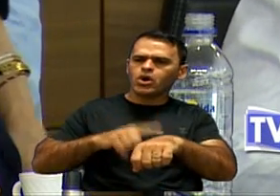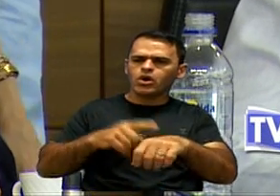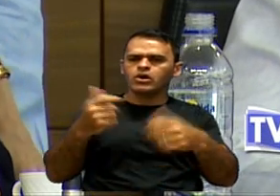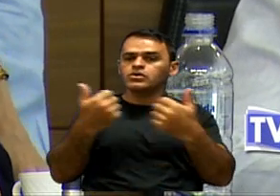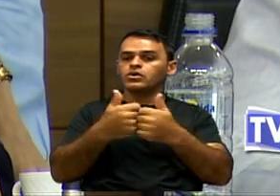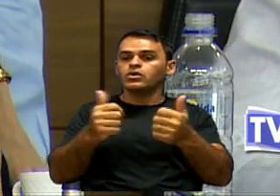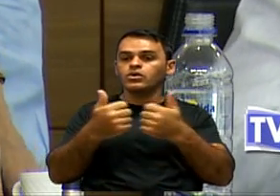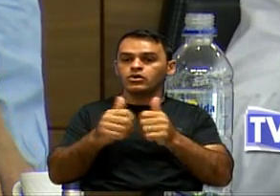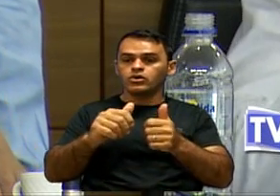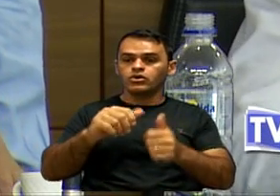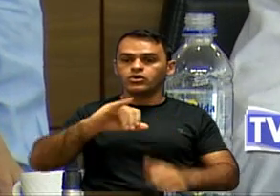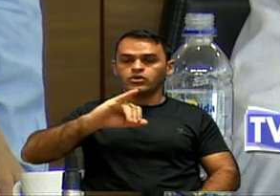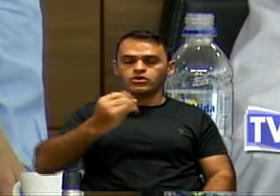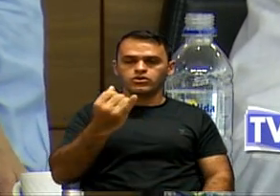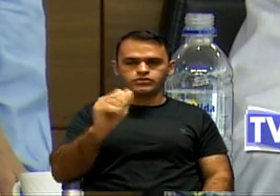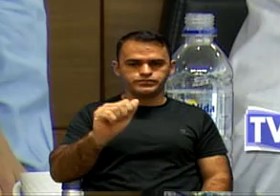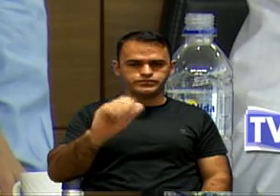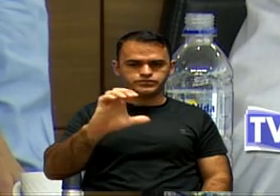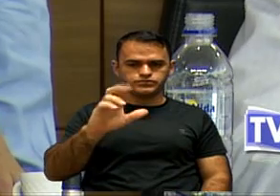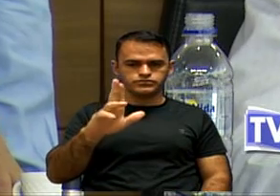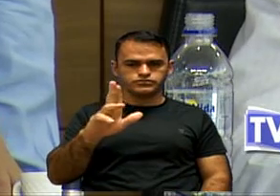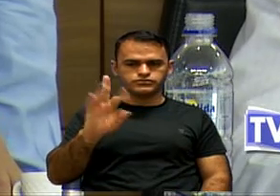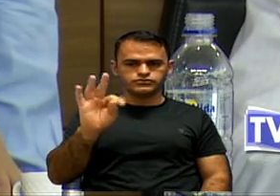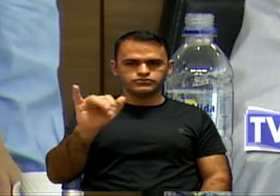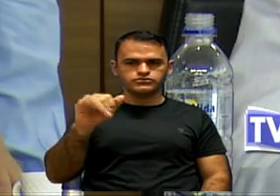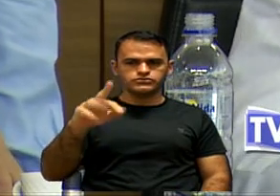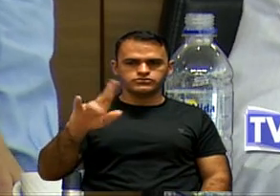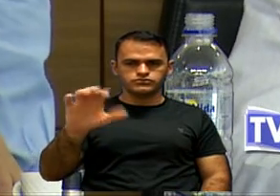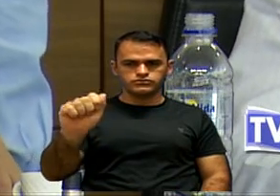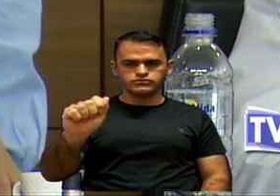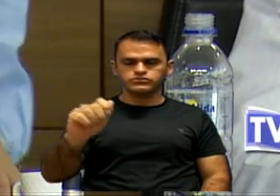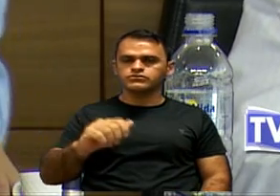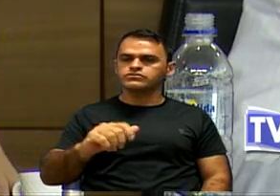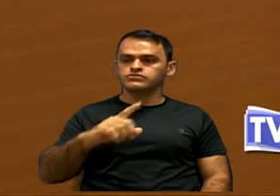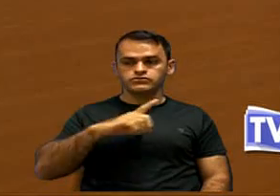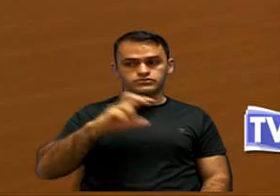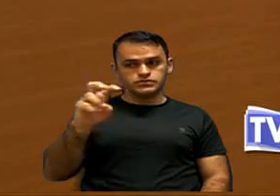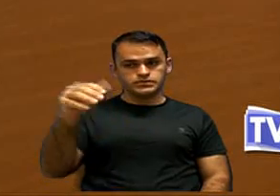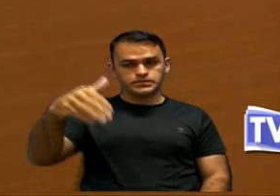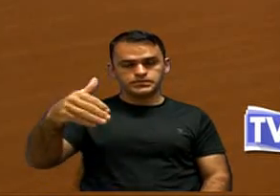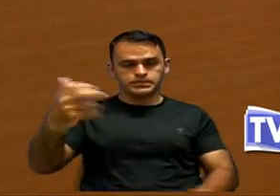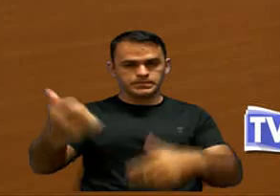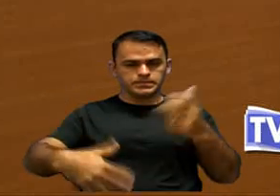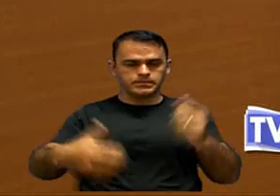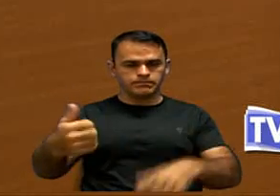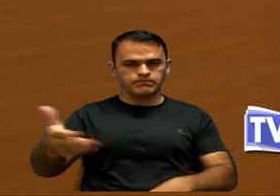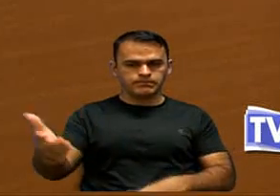ônibus que atende Jacutinga. Vossa Excelência vai usar a palavra? Tem 5 minutos.